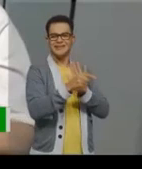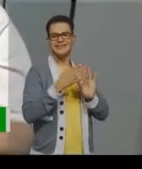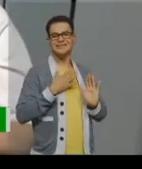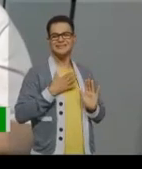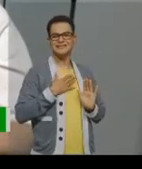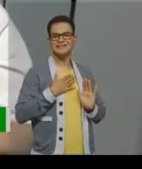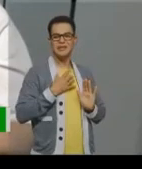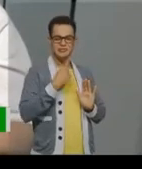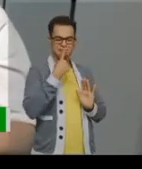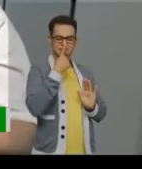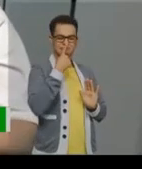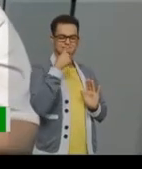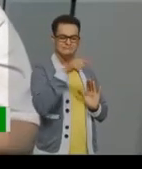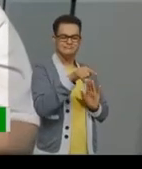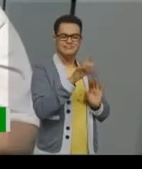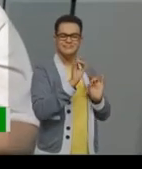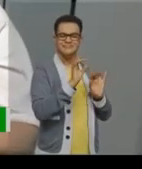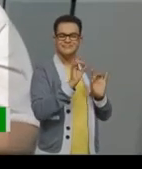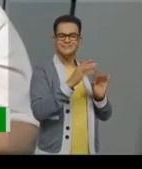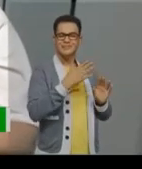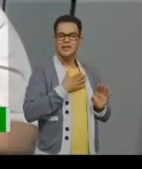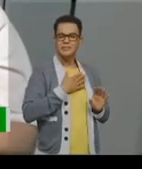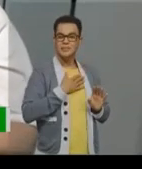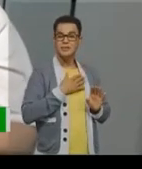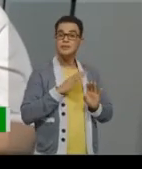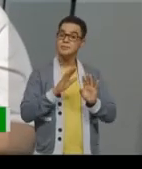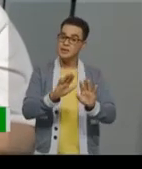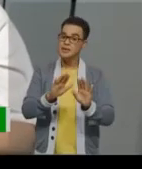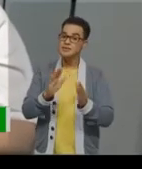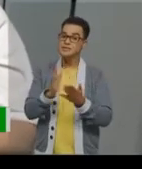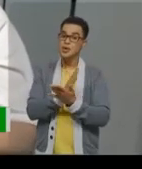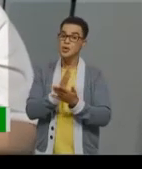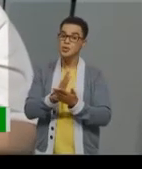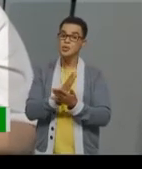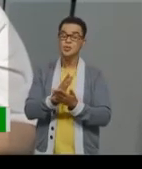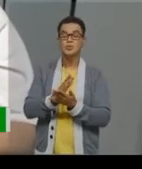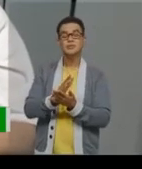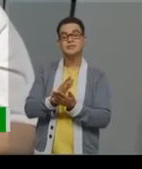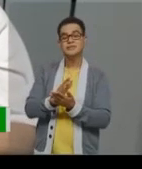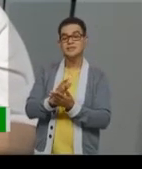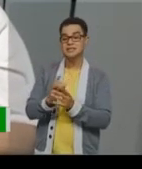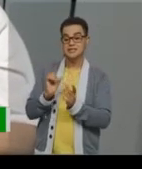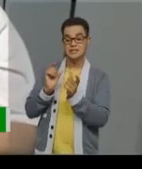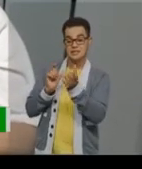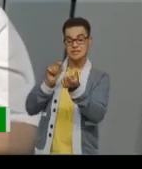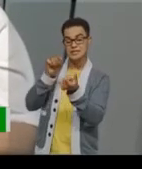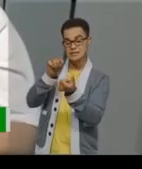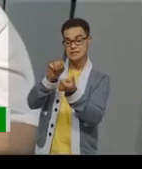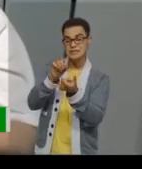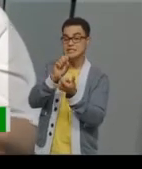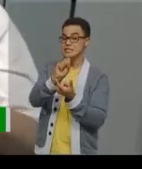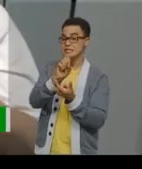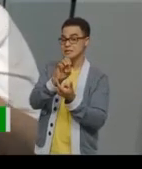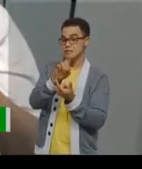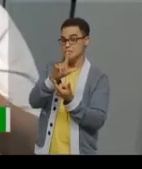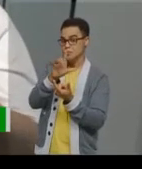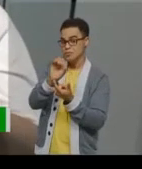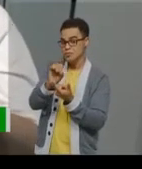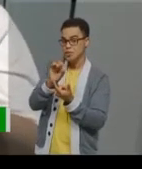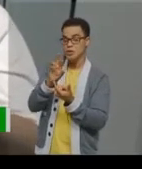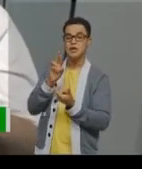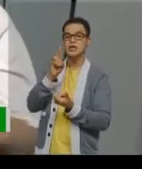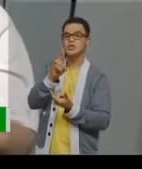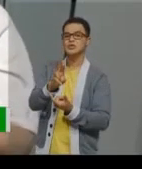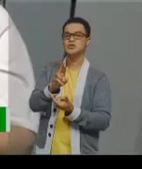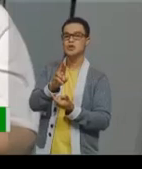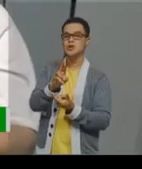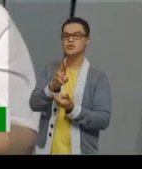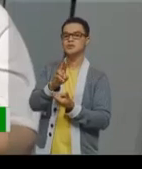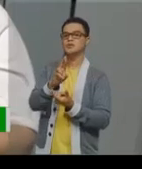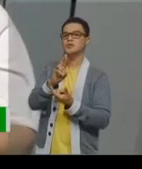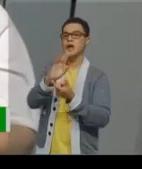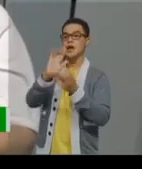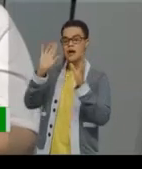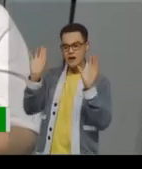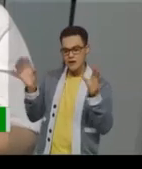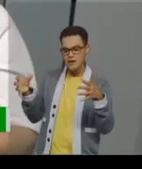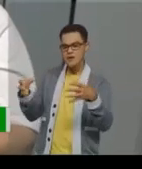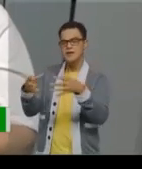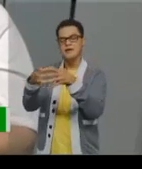símbolos que são comuns a um grupo da sociedade, como é o caso dos símbolos religiosos, que muitas pessoas